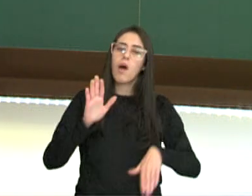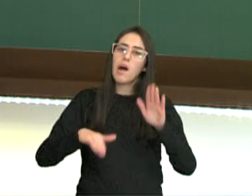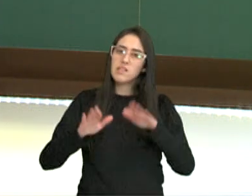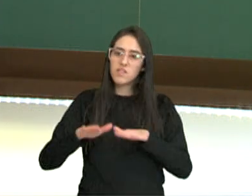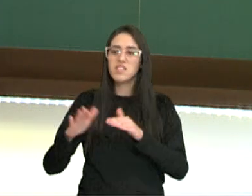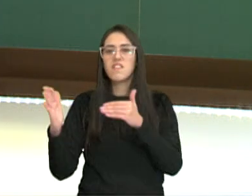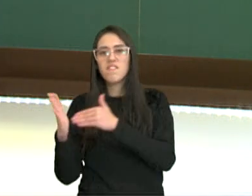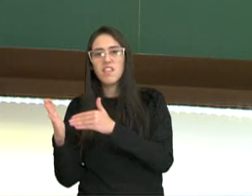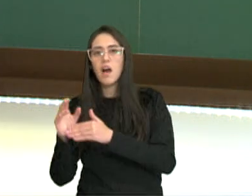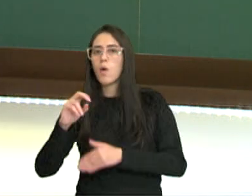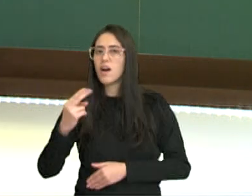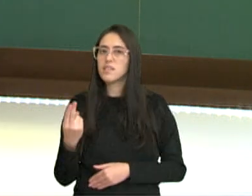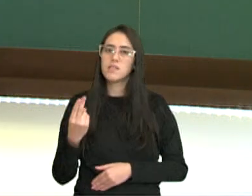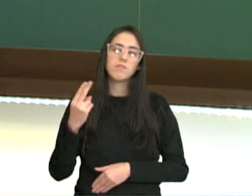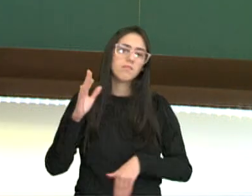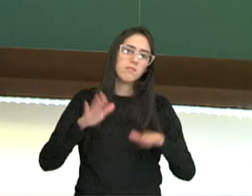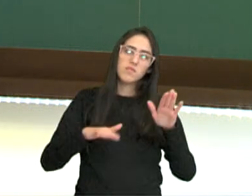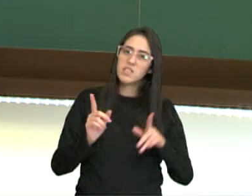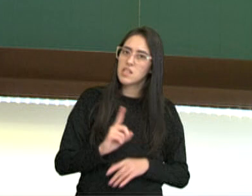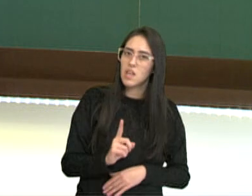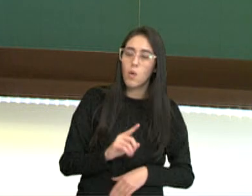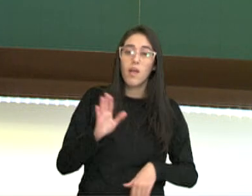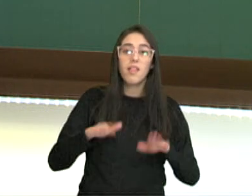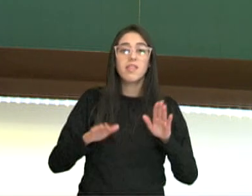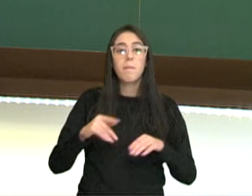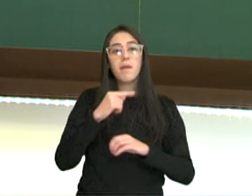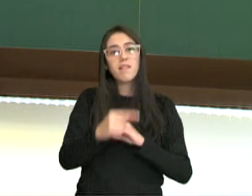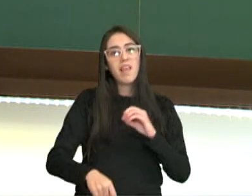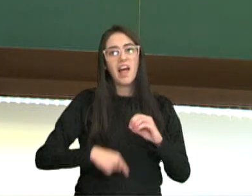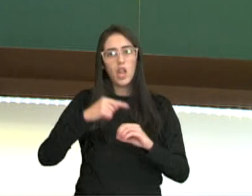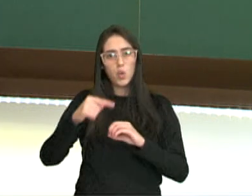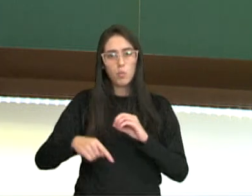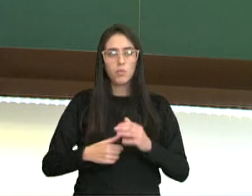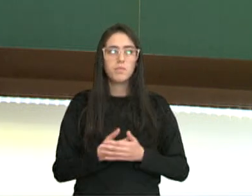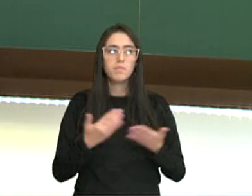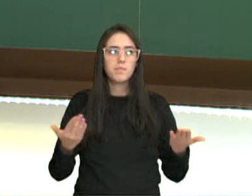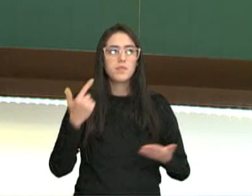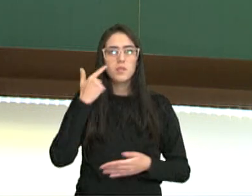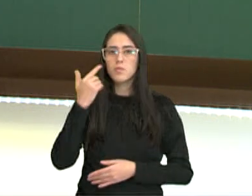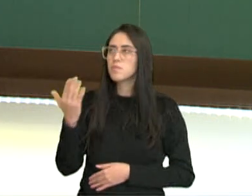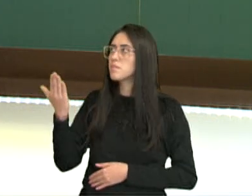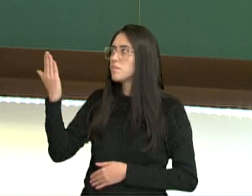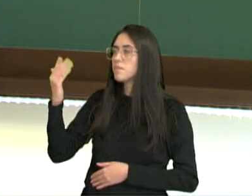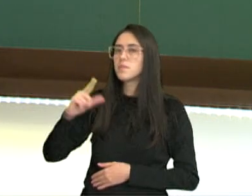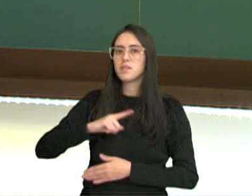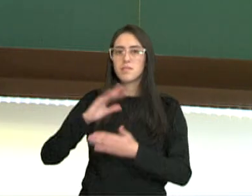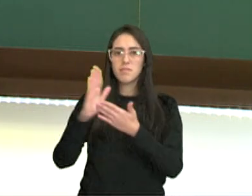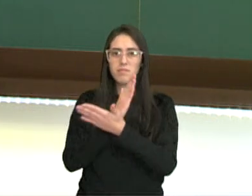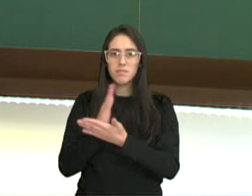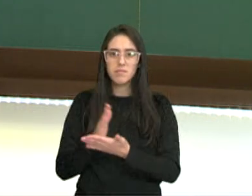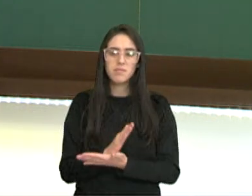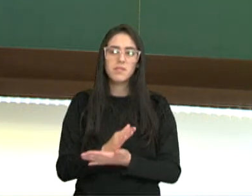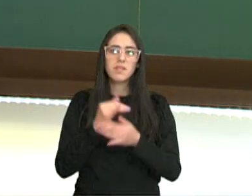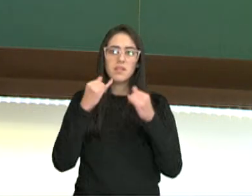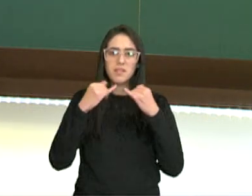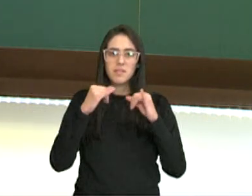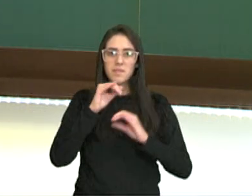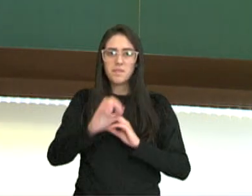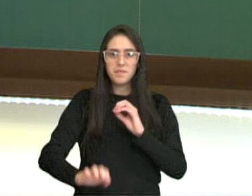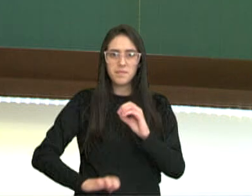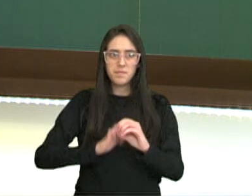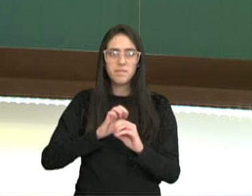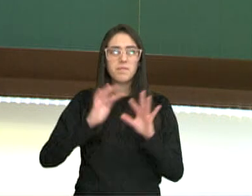não, depende do átomo que você está trabalhando. Então, olha só, aqui a gente tem uma distribuição eletrônica e ela termina